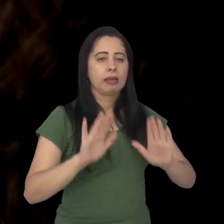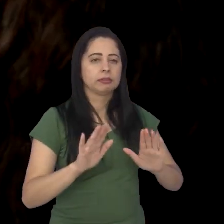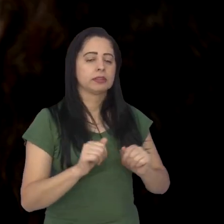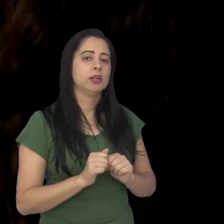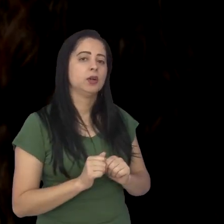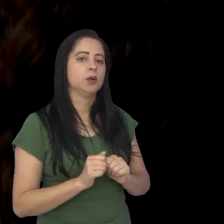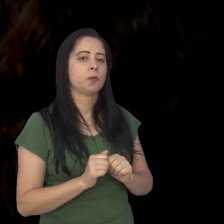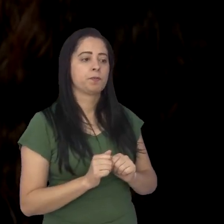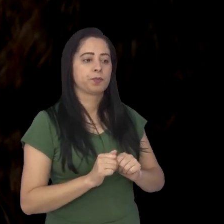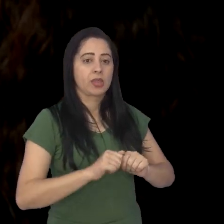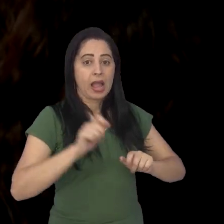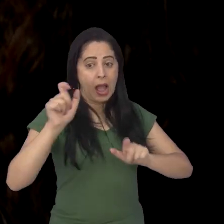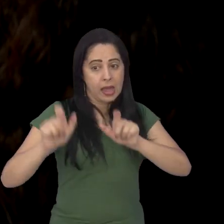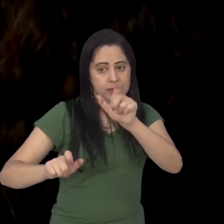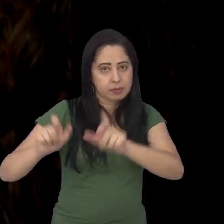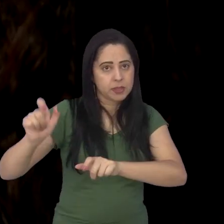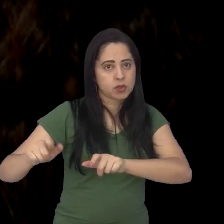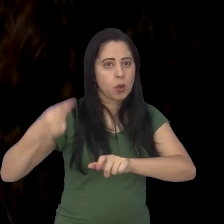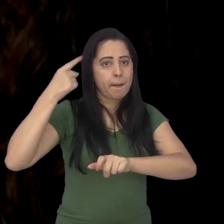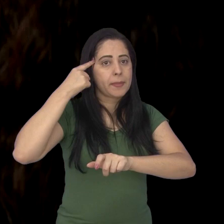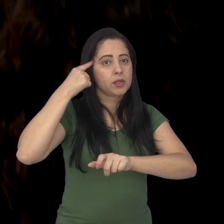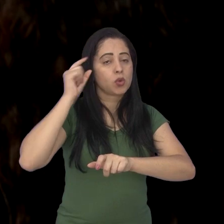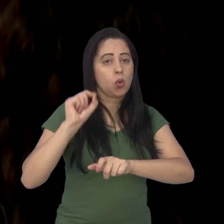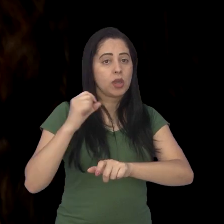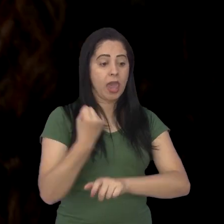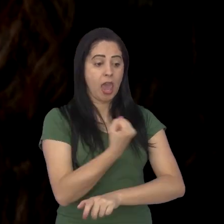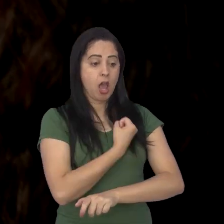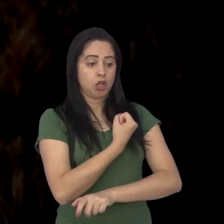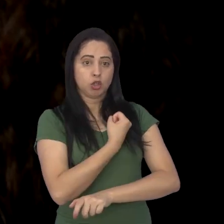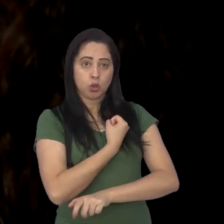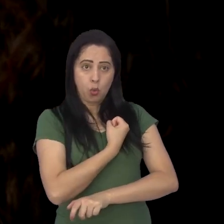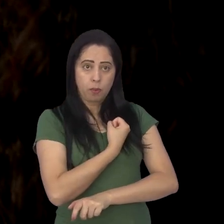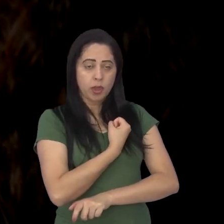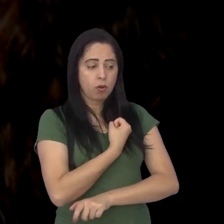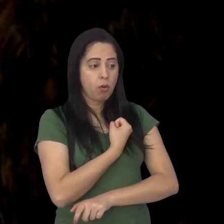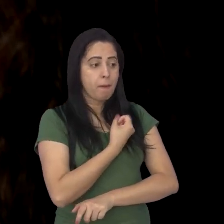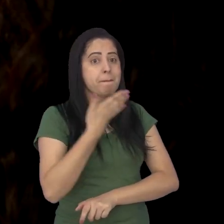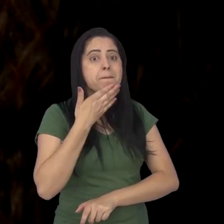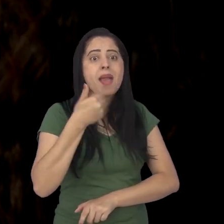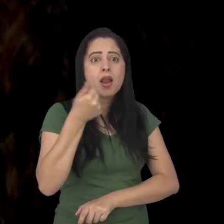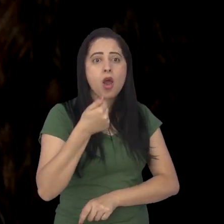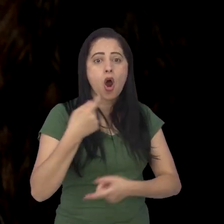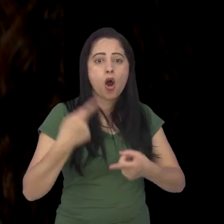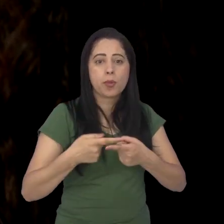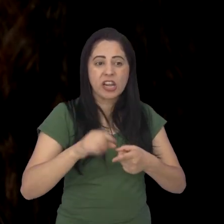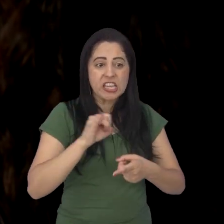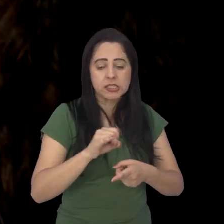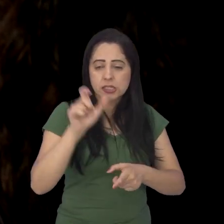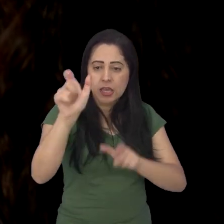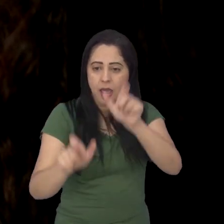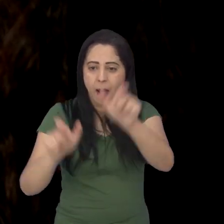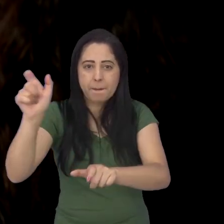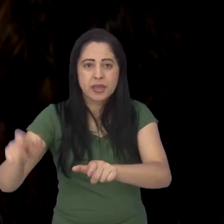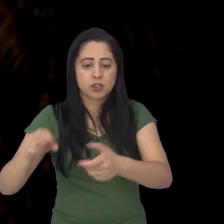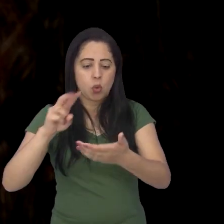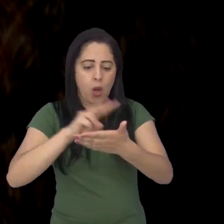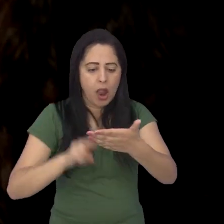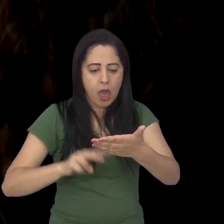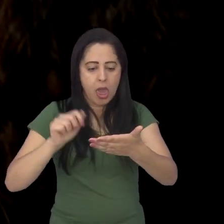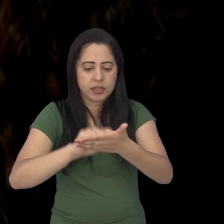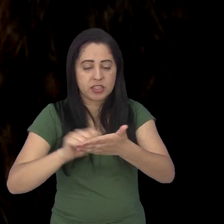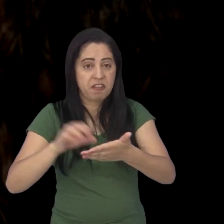né? Deram um jeito de mudar a forma de votar, passou a ser numérica, porque o analfabeto